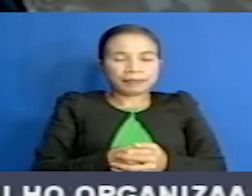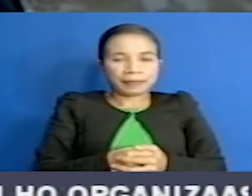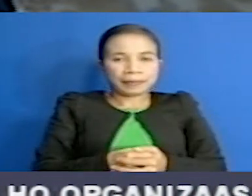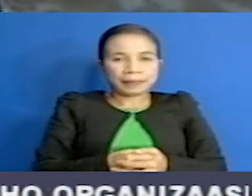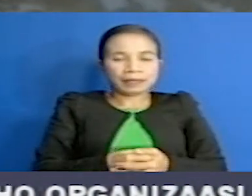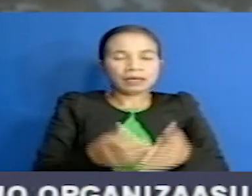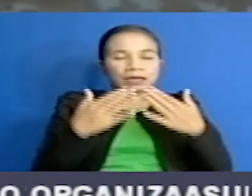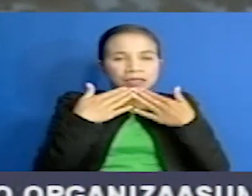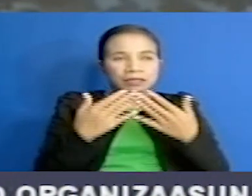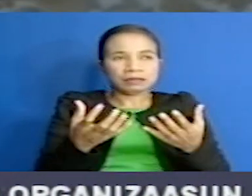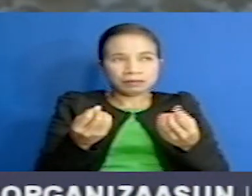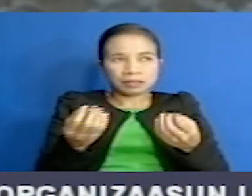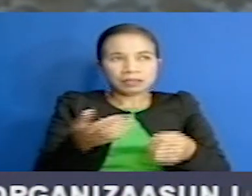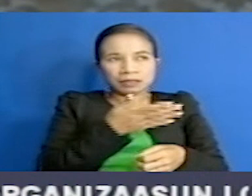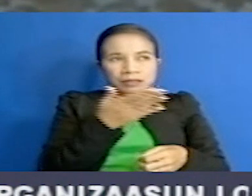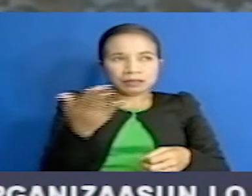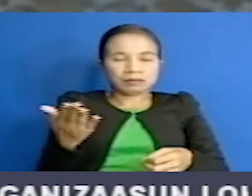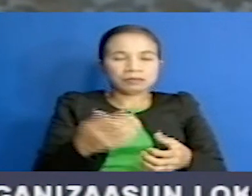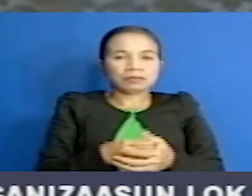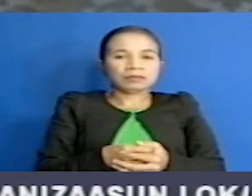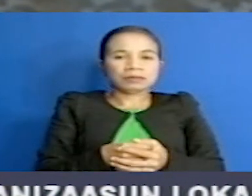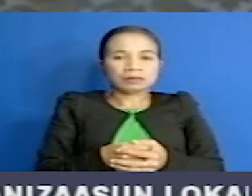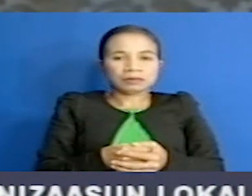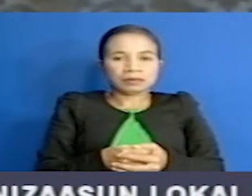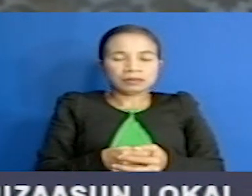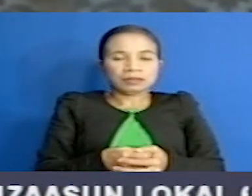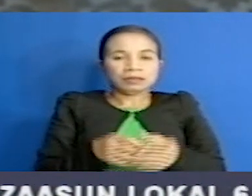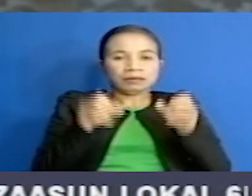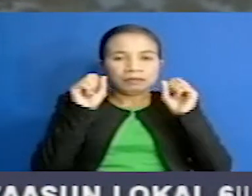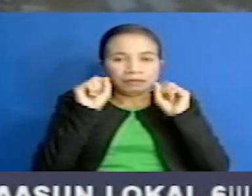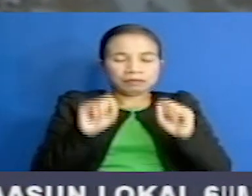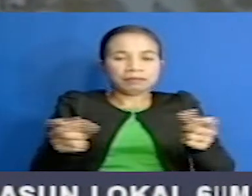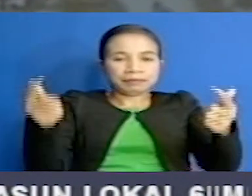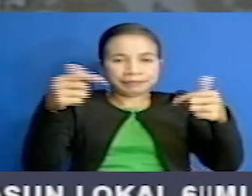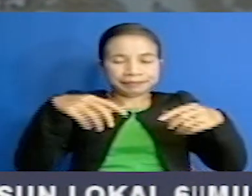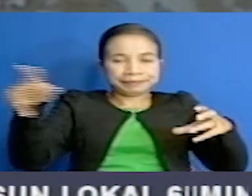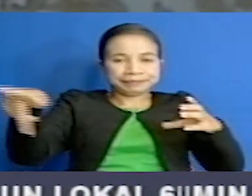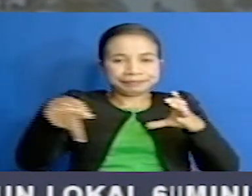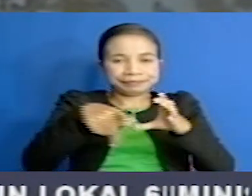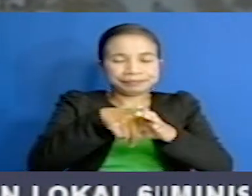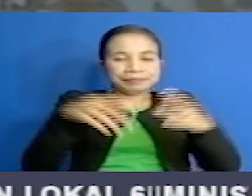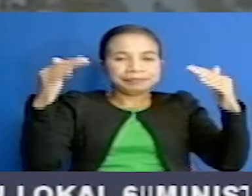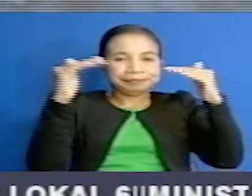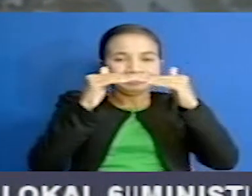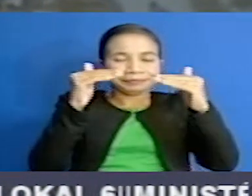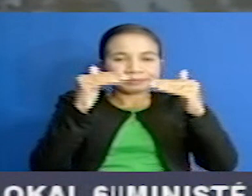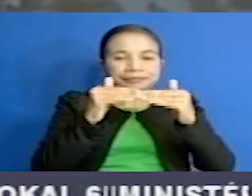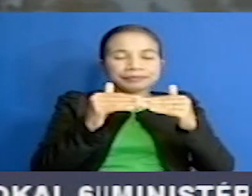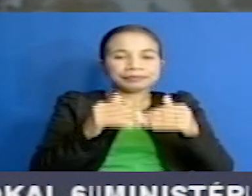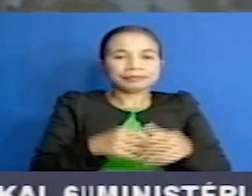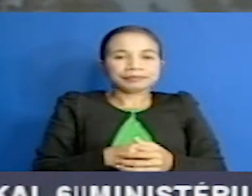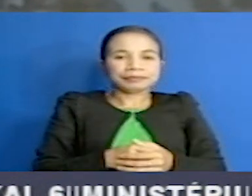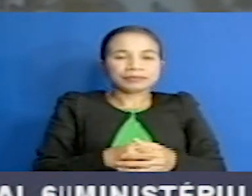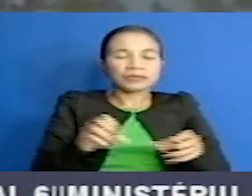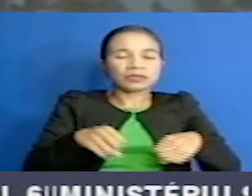boa, vai ter você na disponibilidade, por igual, mais participa de evento, atribuição,